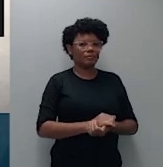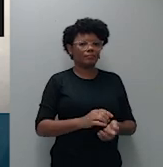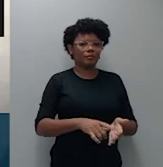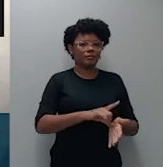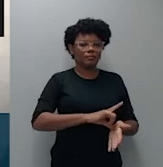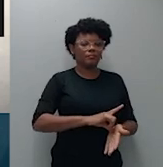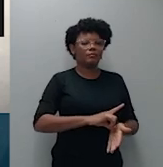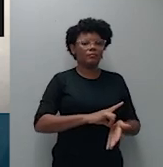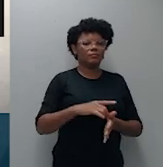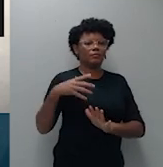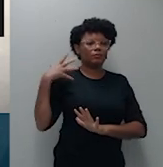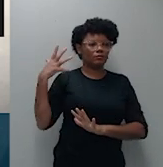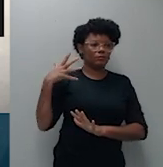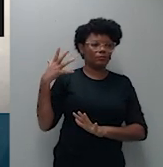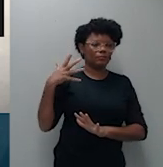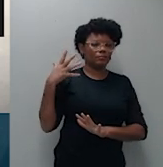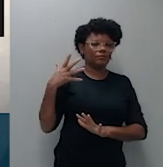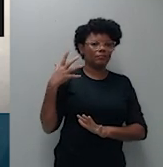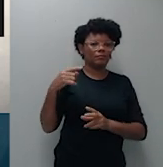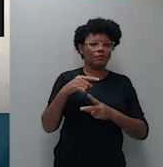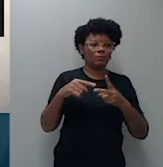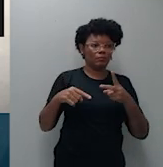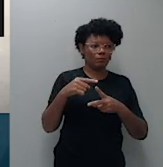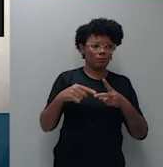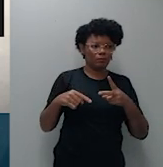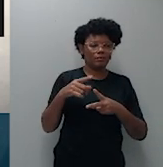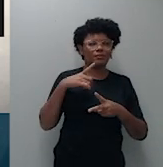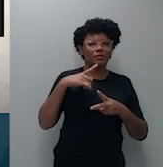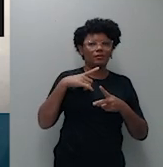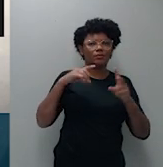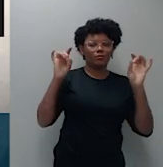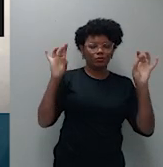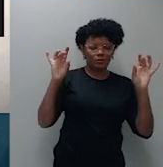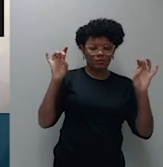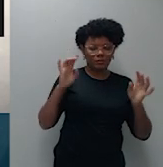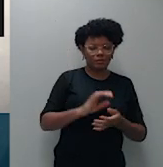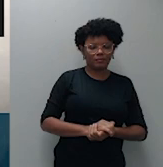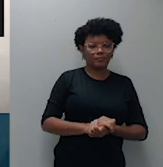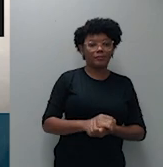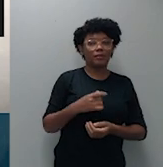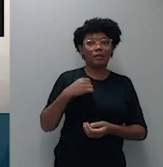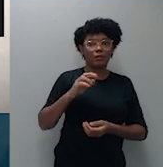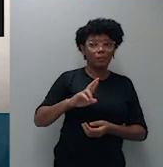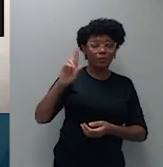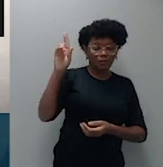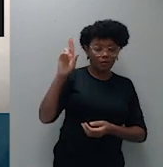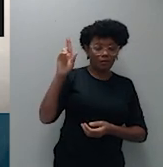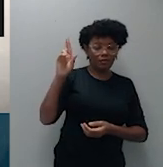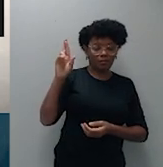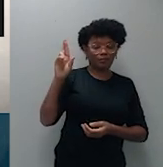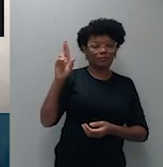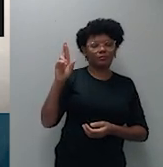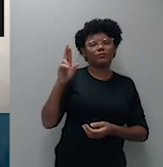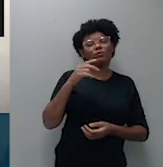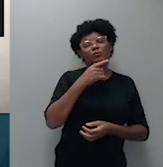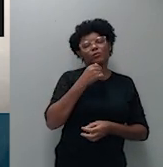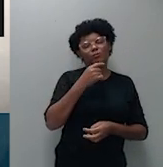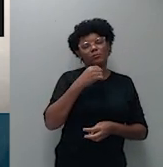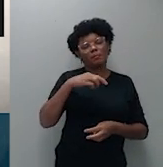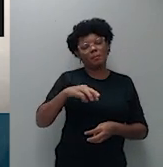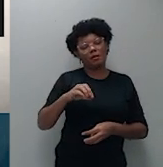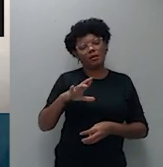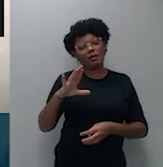antes de chamar sustentações temos duas tem um destaque da relatoria do ministro marco